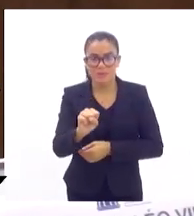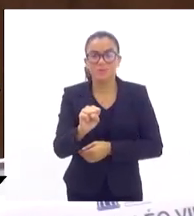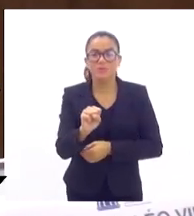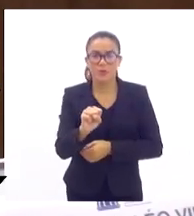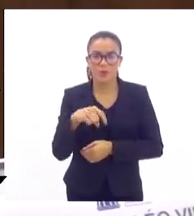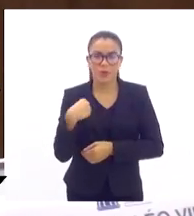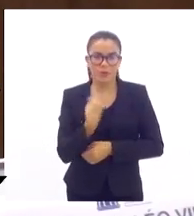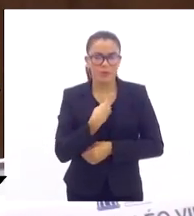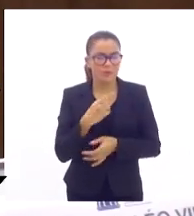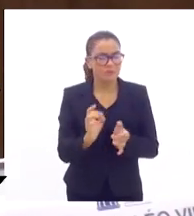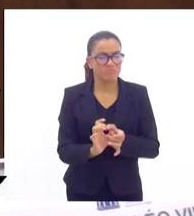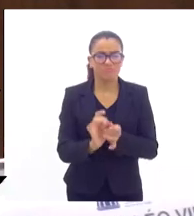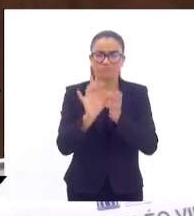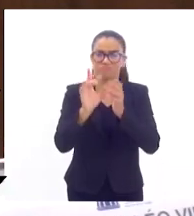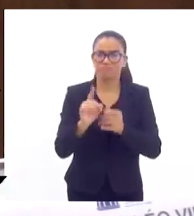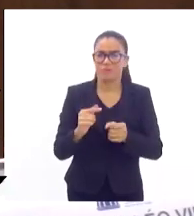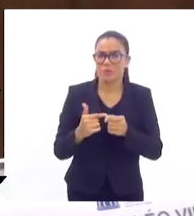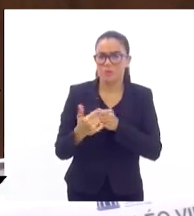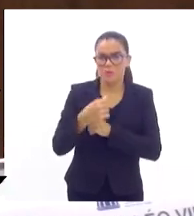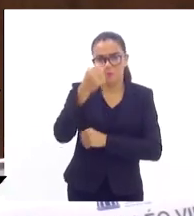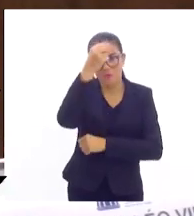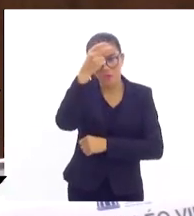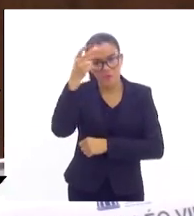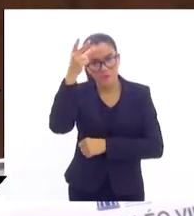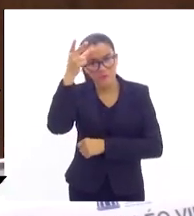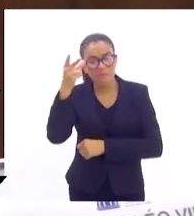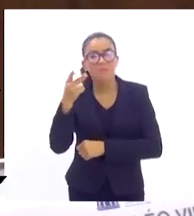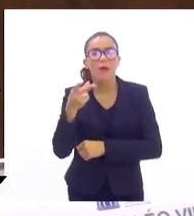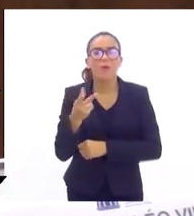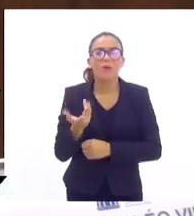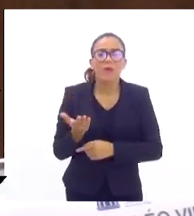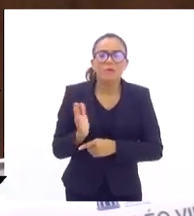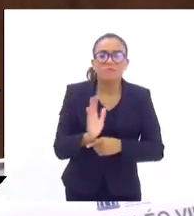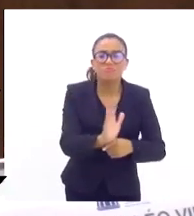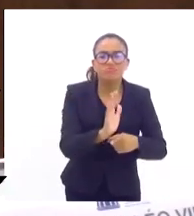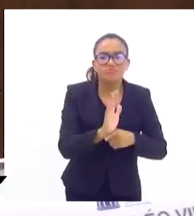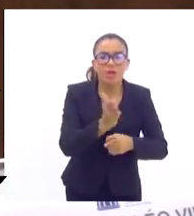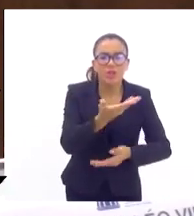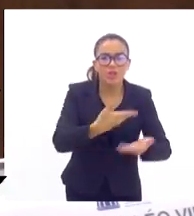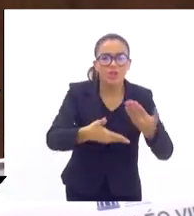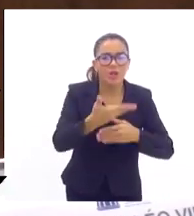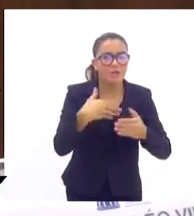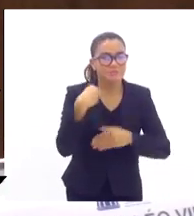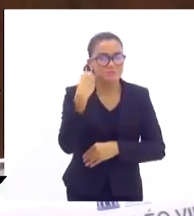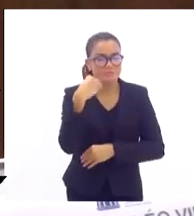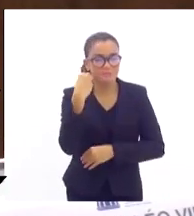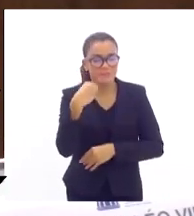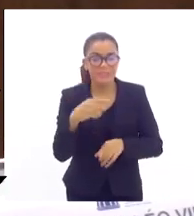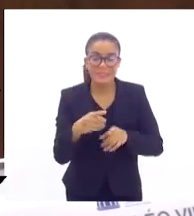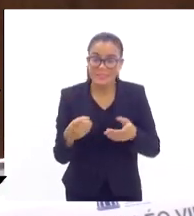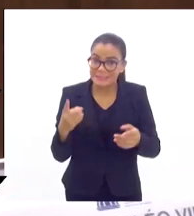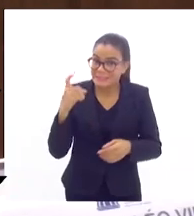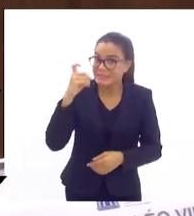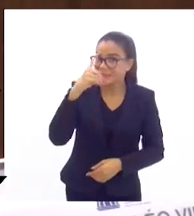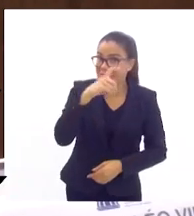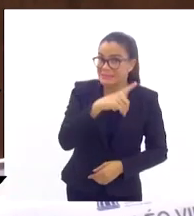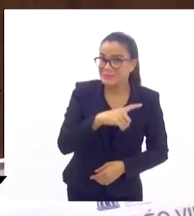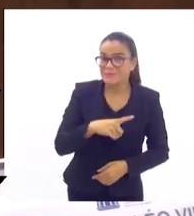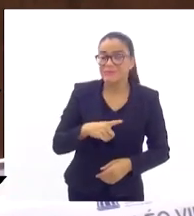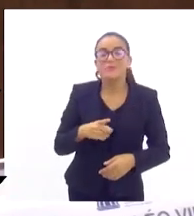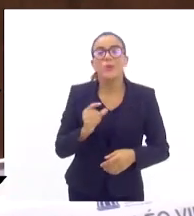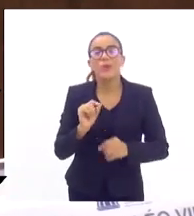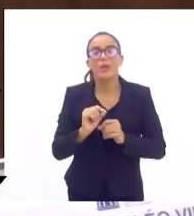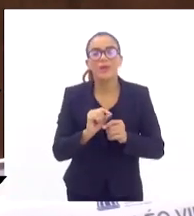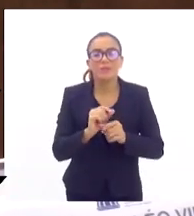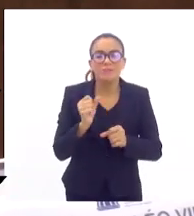à disposição dos municípios, dos serviços municipais, para prestar essa troca de experiência nessa difícil empreitada de implantar redes de